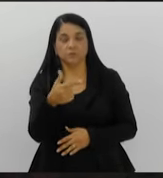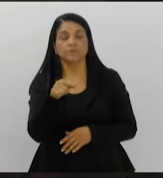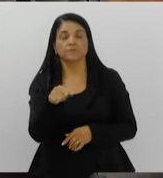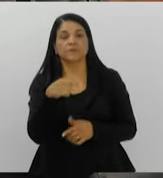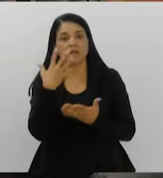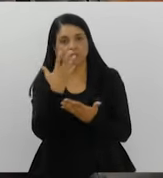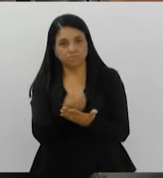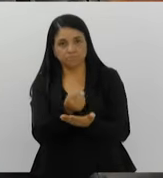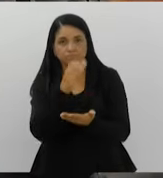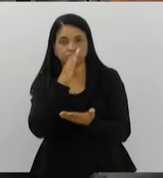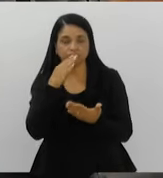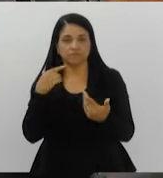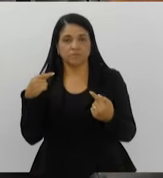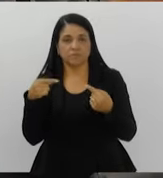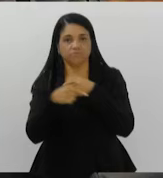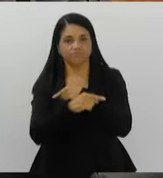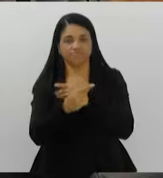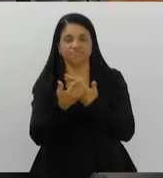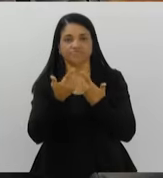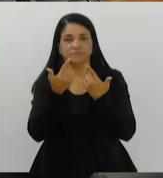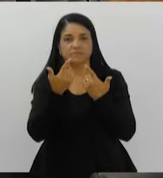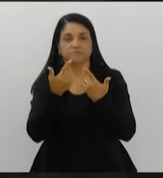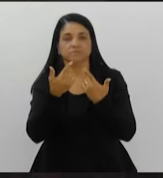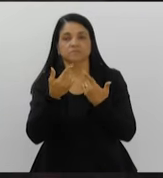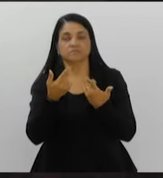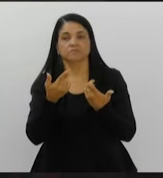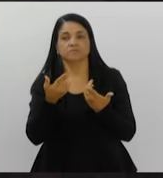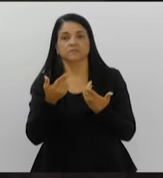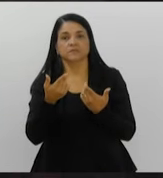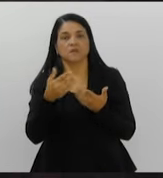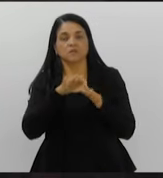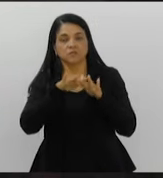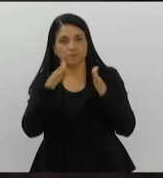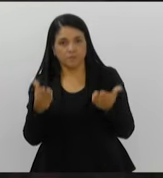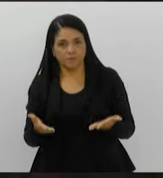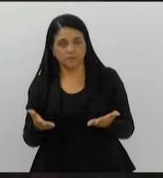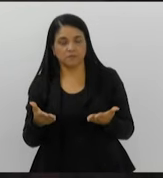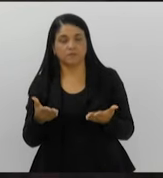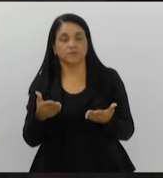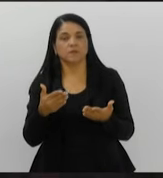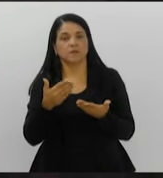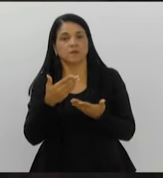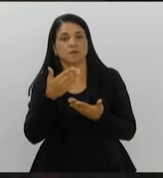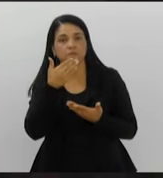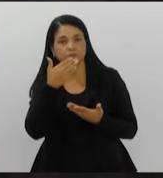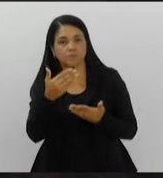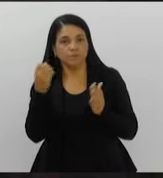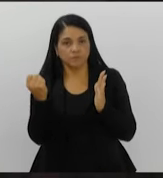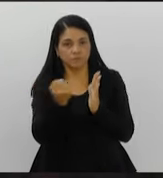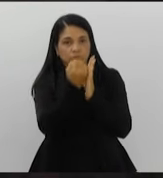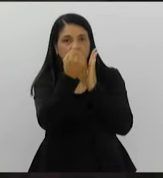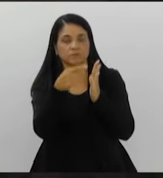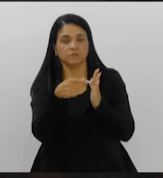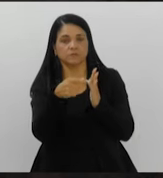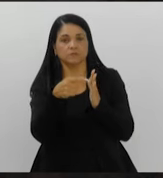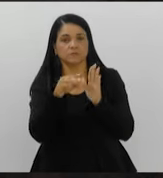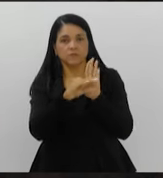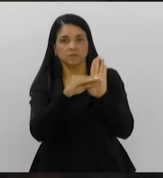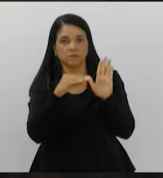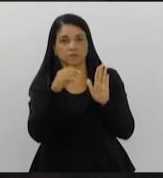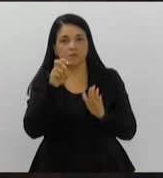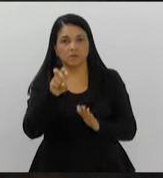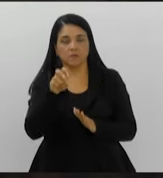aprovam, rejeitado. Há sobre a mesa requerimento de destaque para a emenda